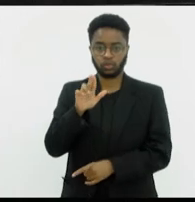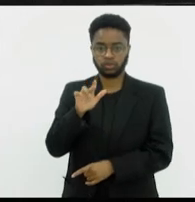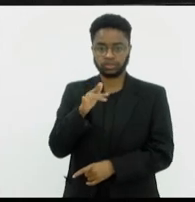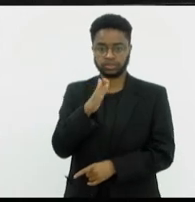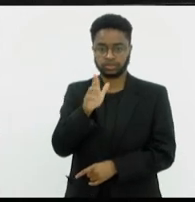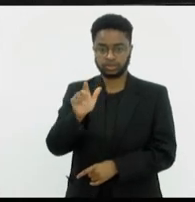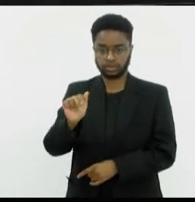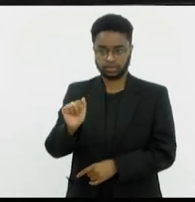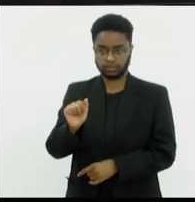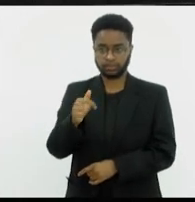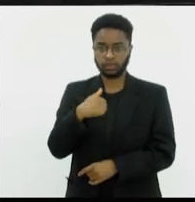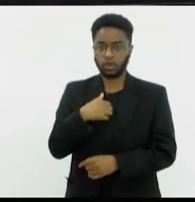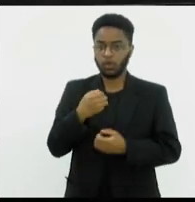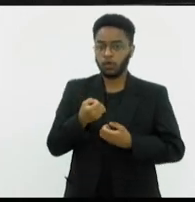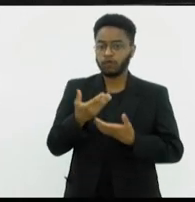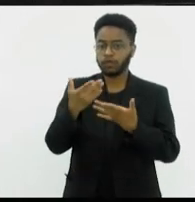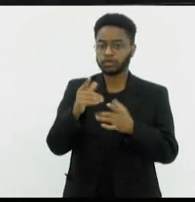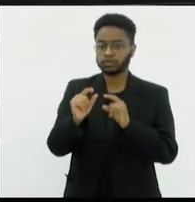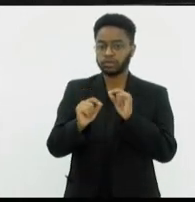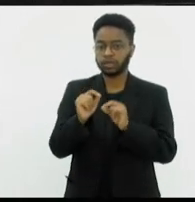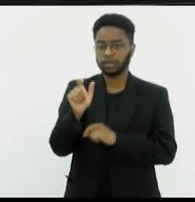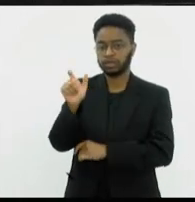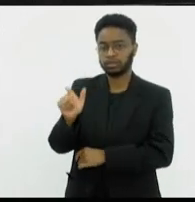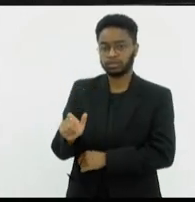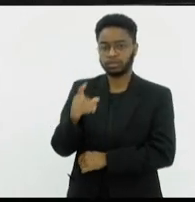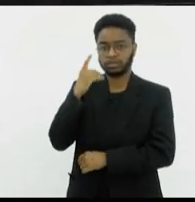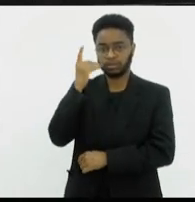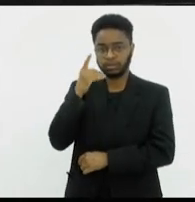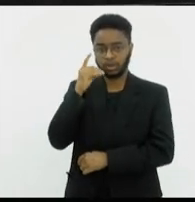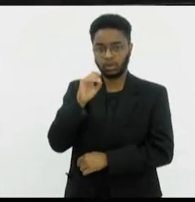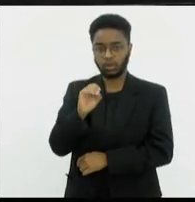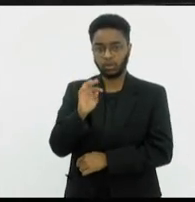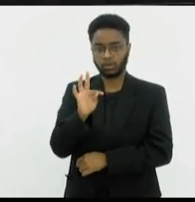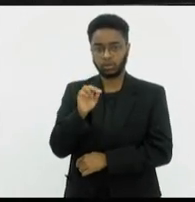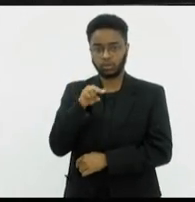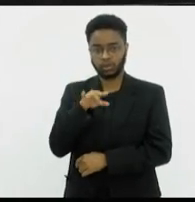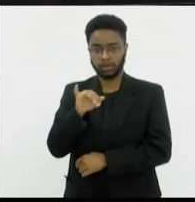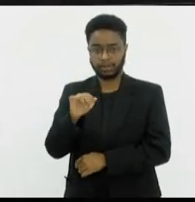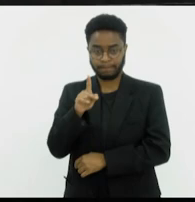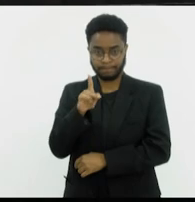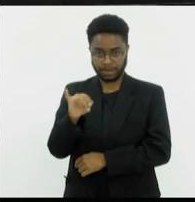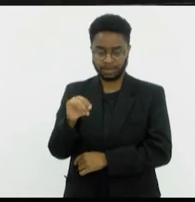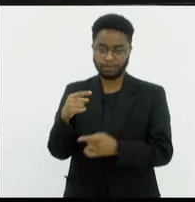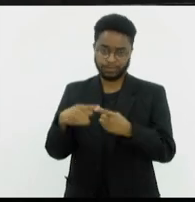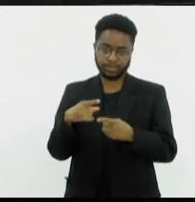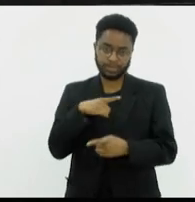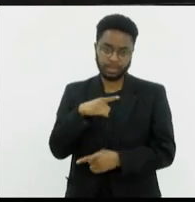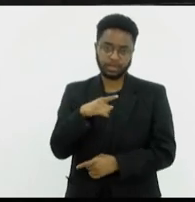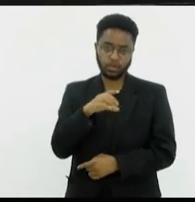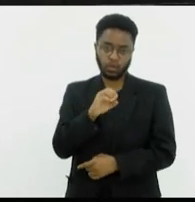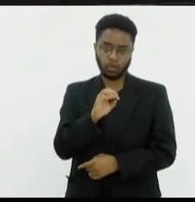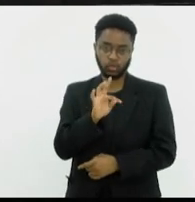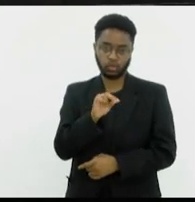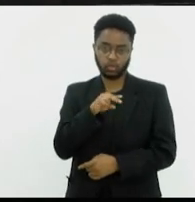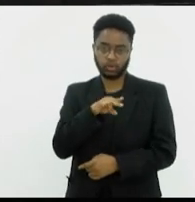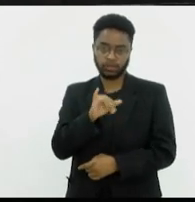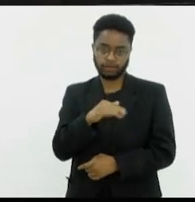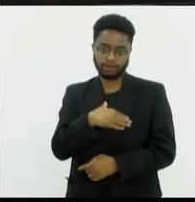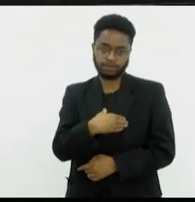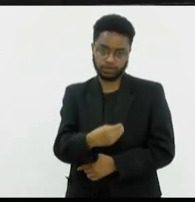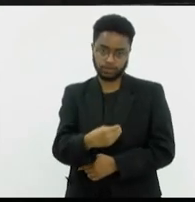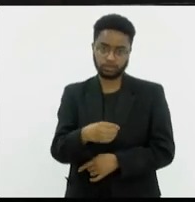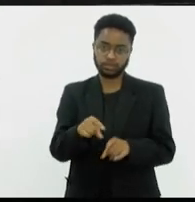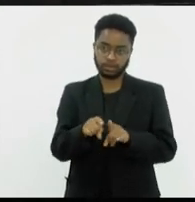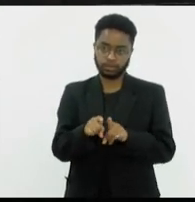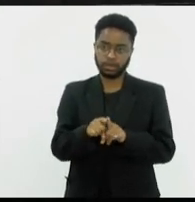que o deputado Ottoni, pai, né, porque tem o Ottoni filho, nosso companheiro aqui